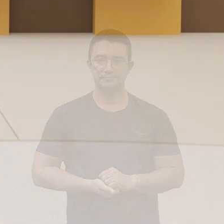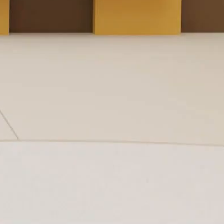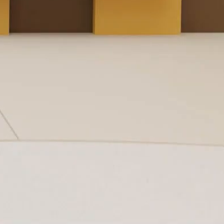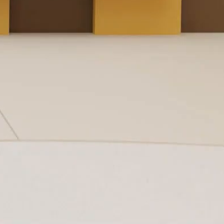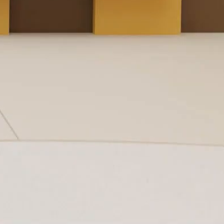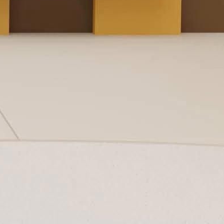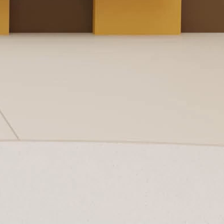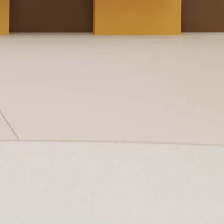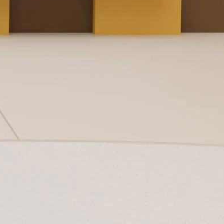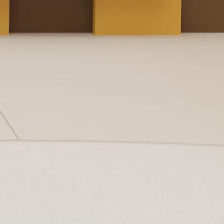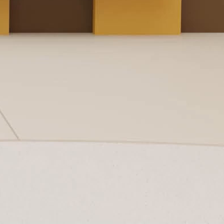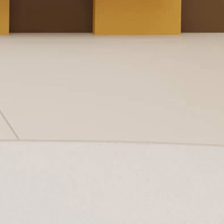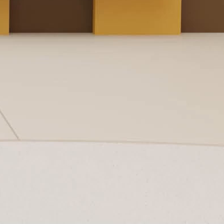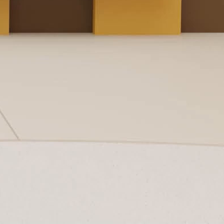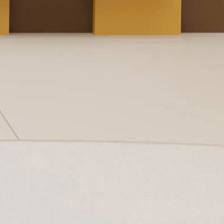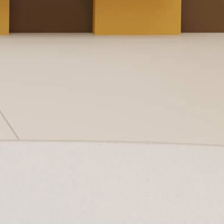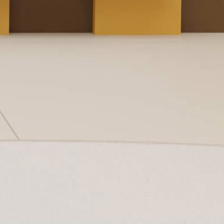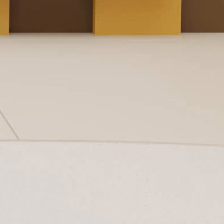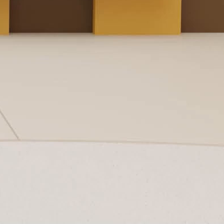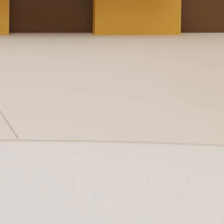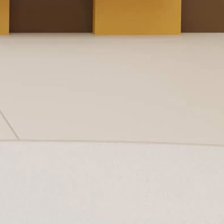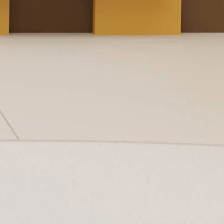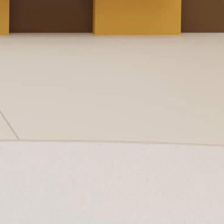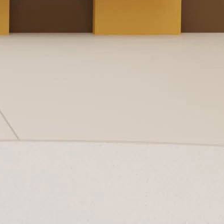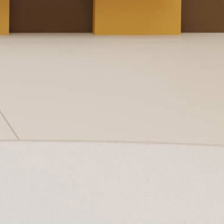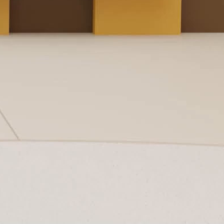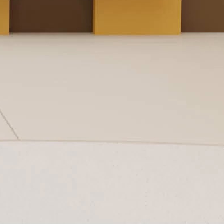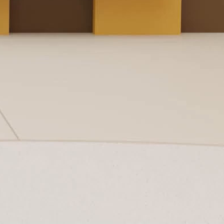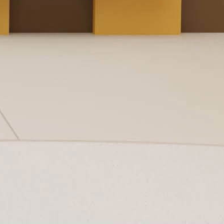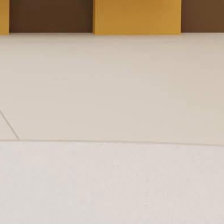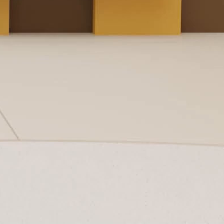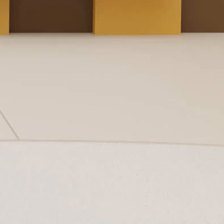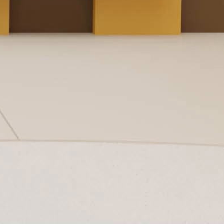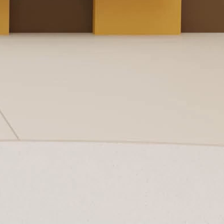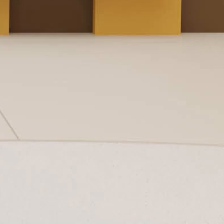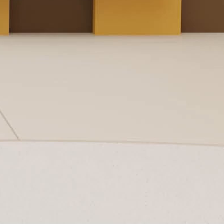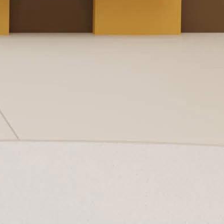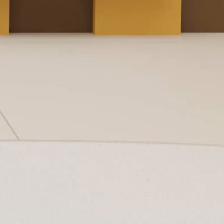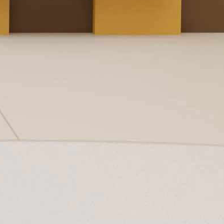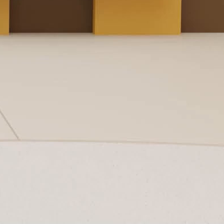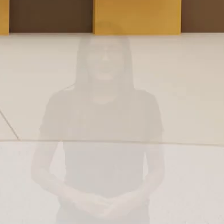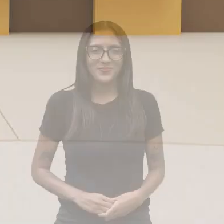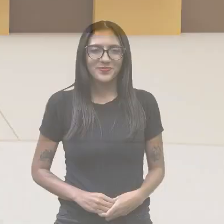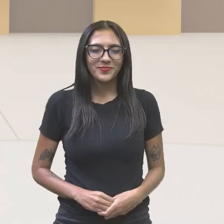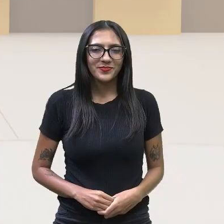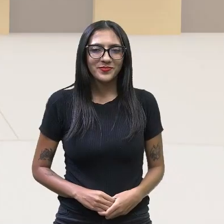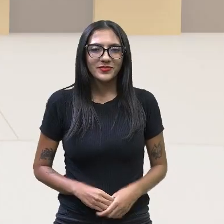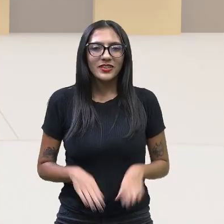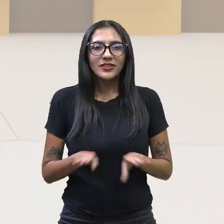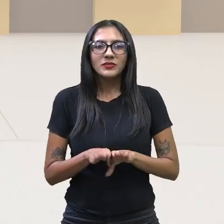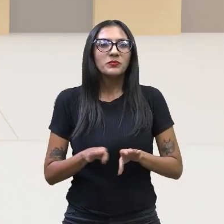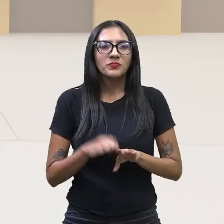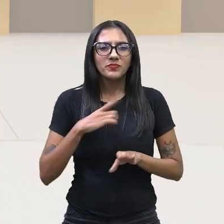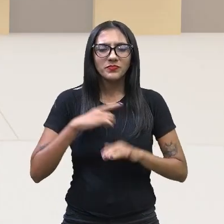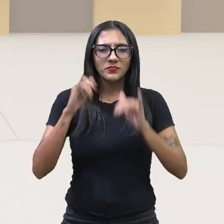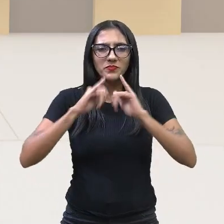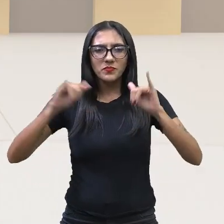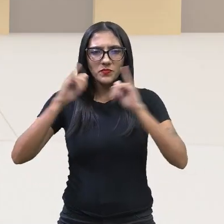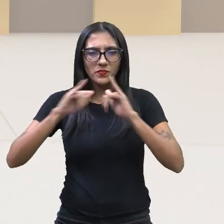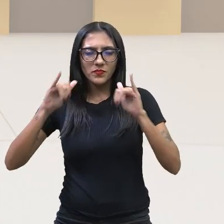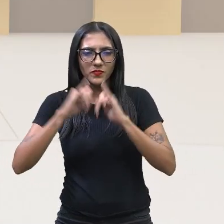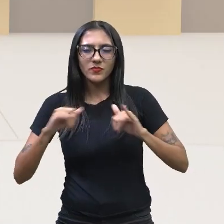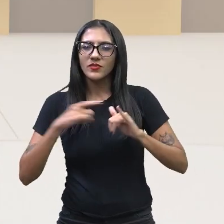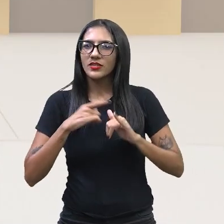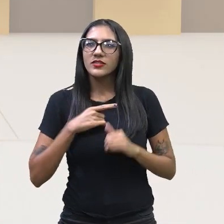Então essa propaganda, né, ficou bem claro aí quando a professora falou que a publicidade ela tende a vender algo e a